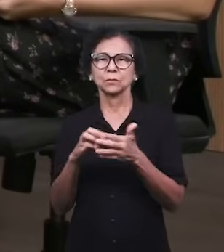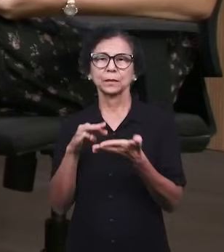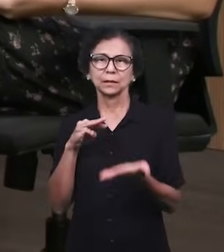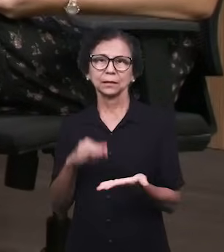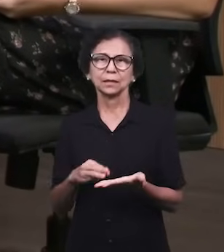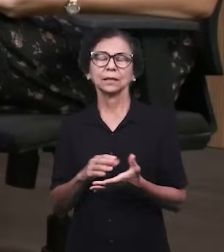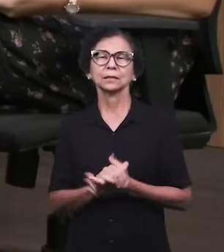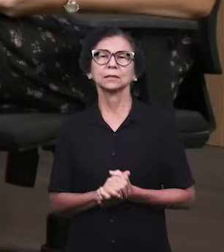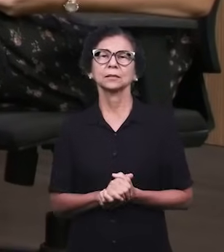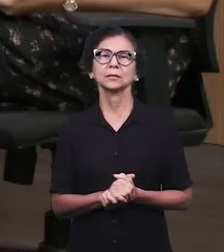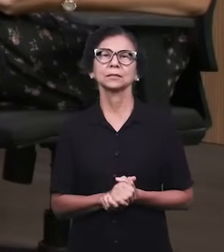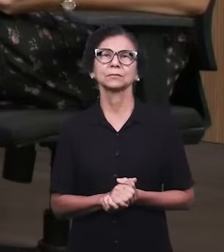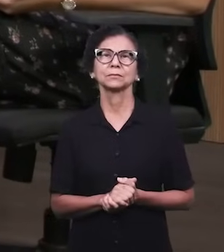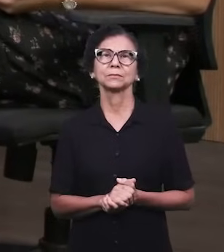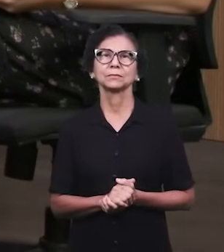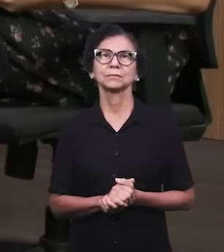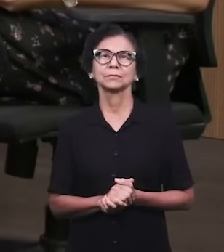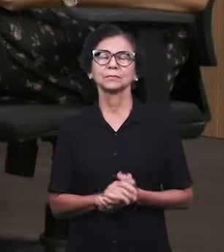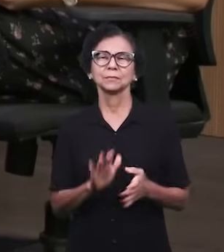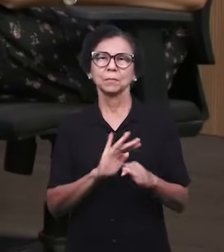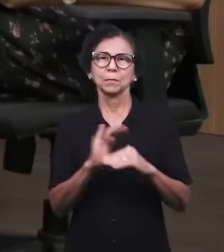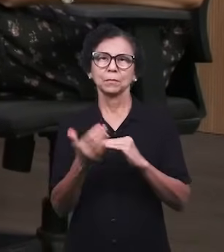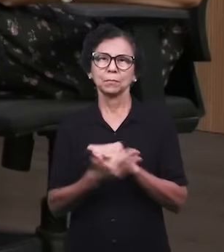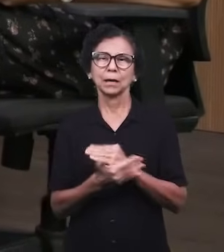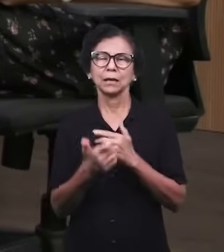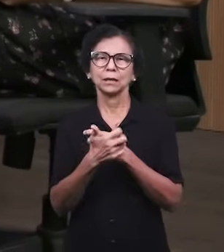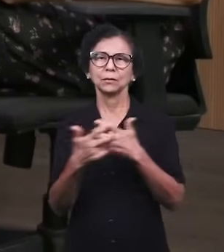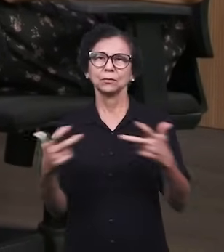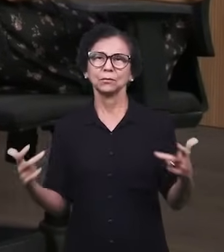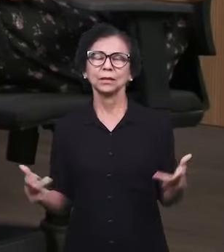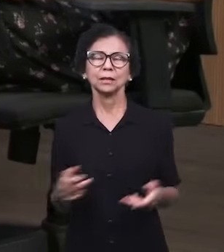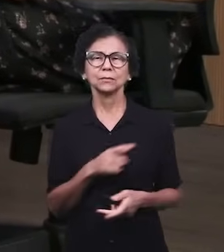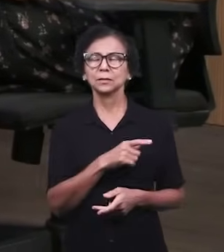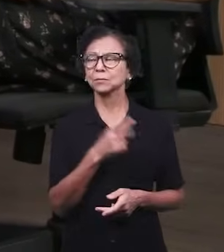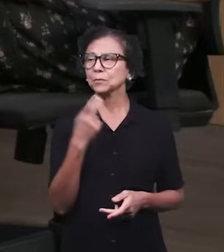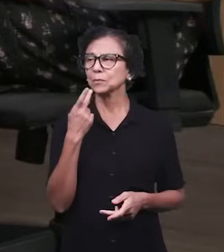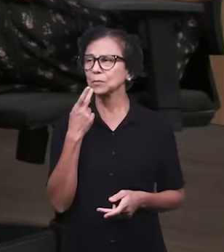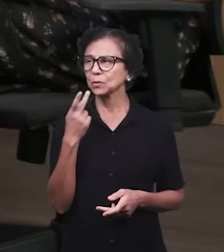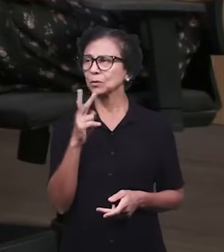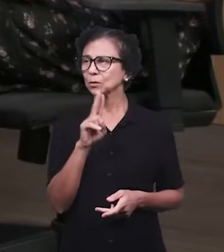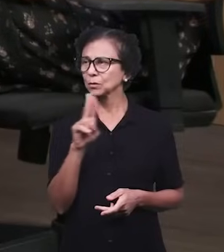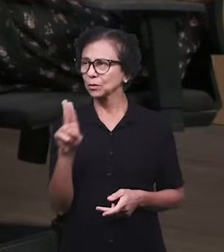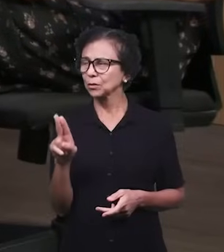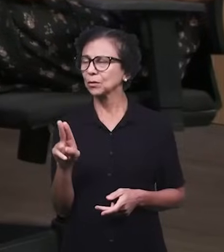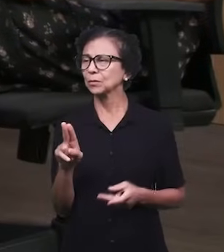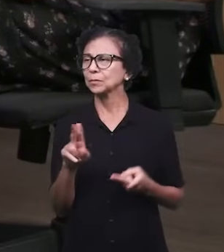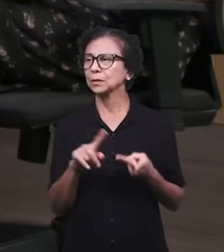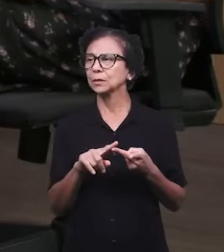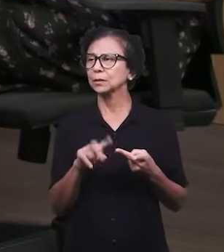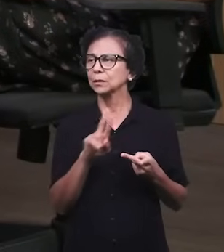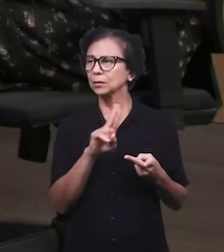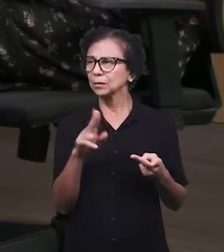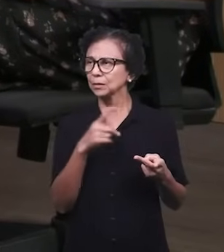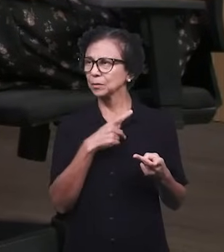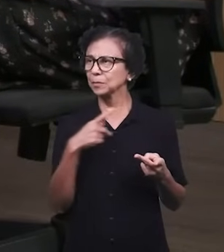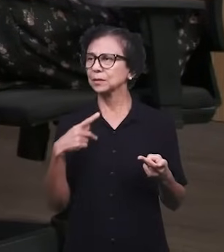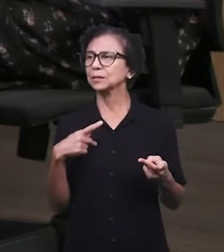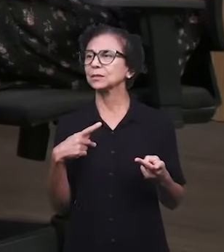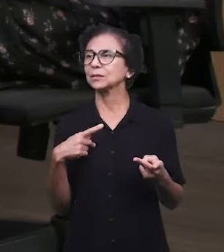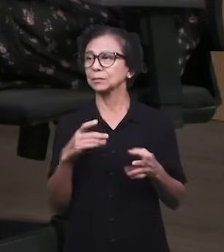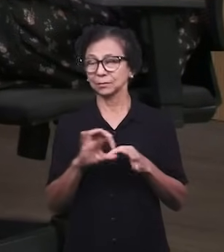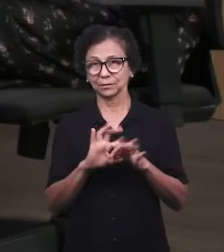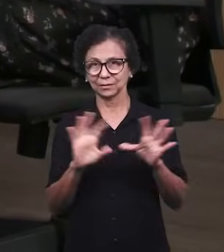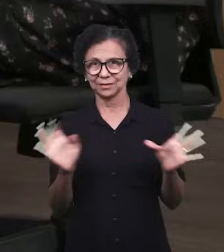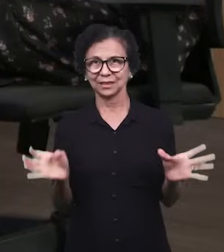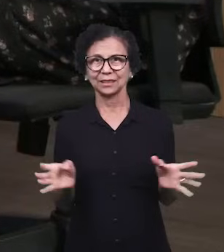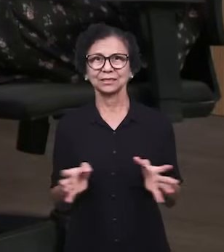E eu vou deixar para eles mesmo falarem seu nome, o nome do pastor, fazer pergunta para eles se soltarem e ficarem bem à vontade